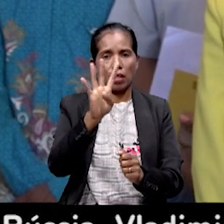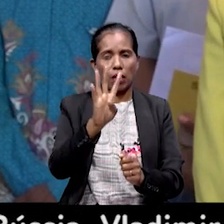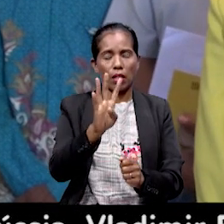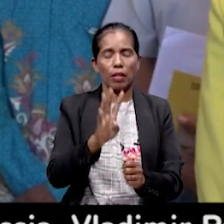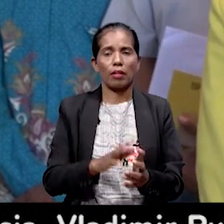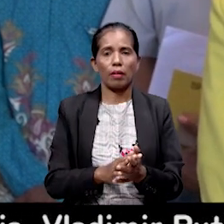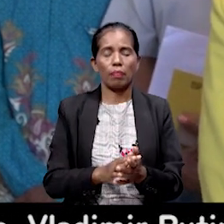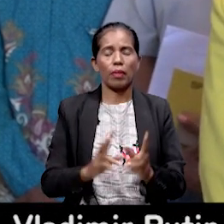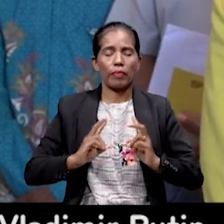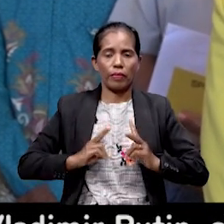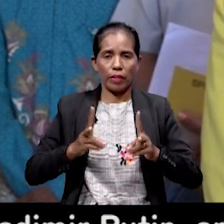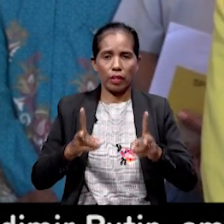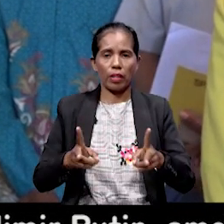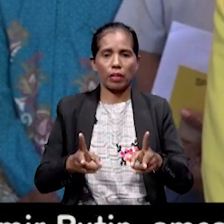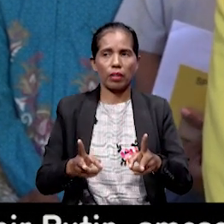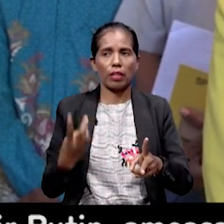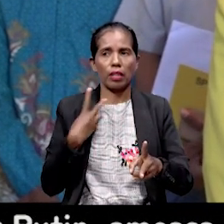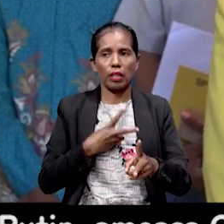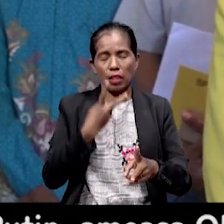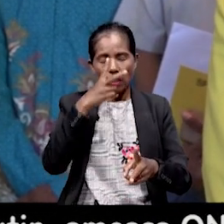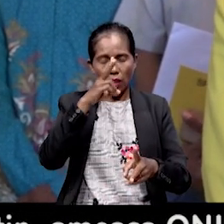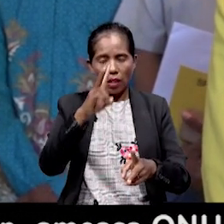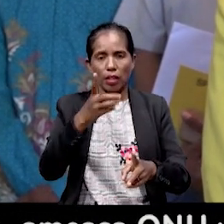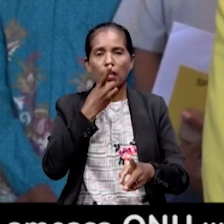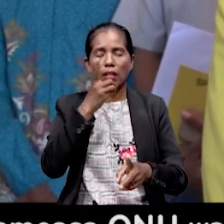Ba veterano sira, portanto, ta tem que harer dia decreto